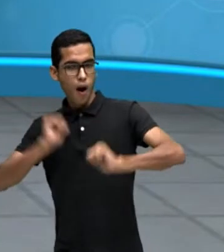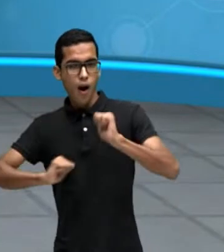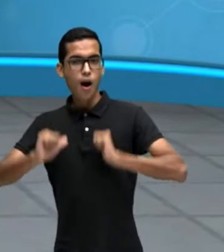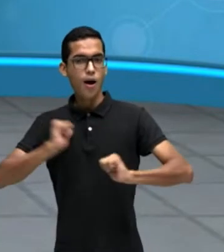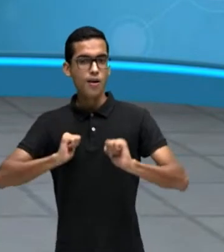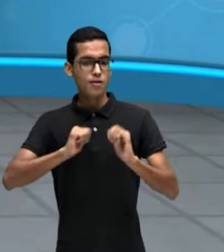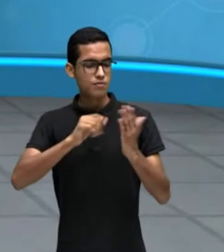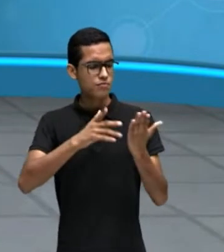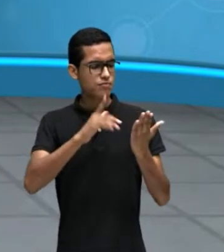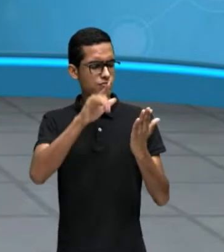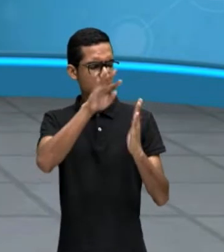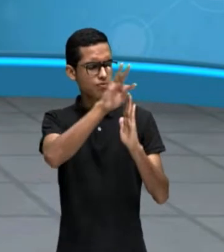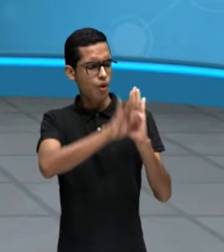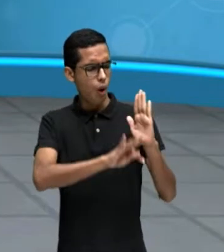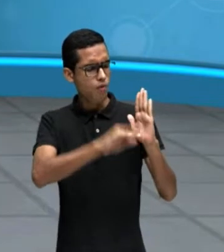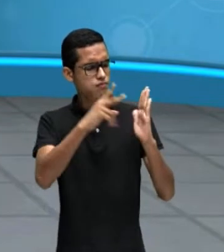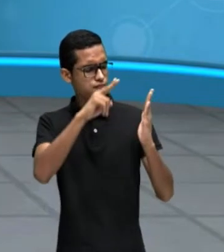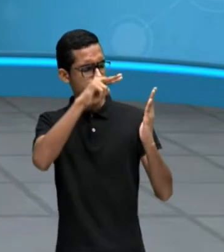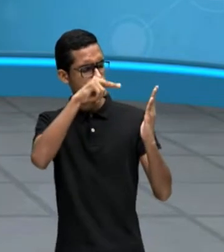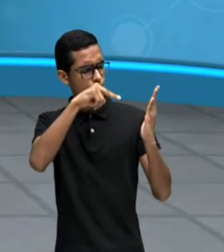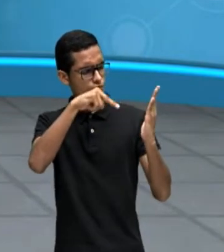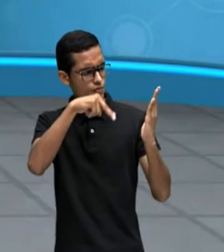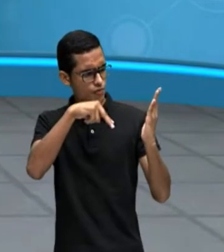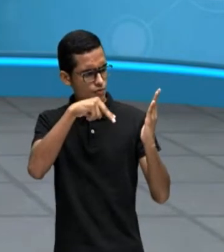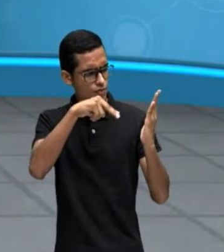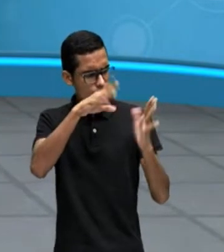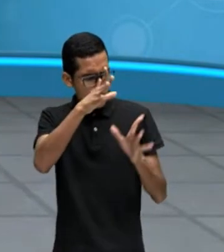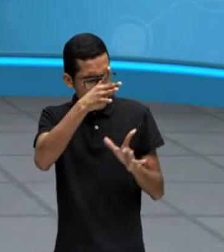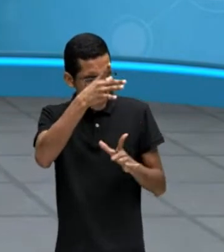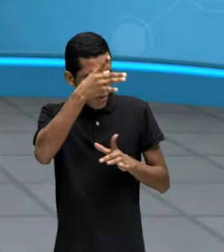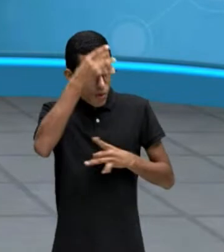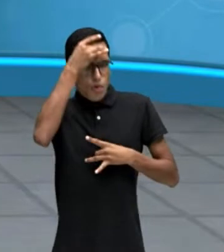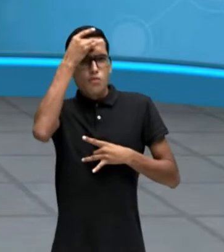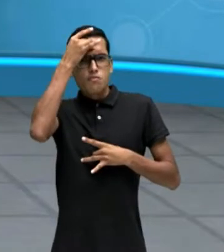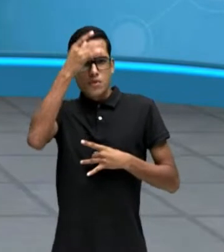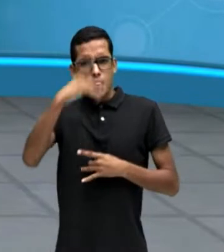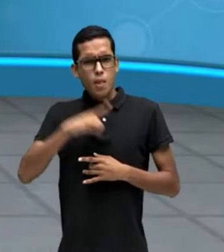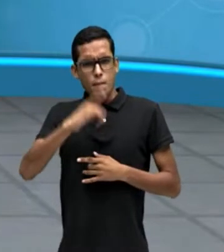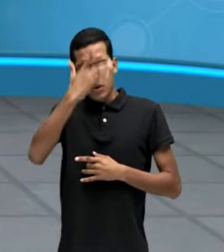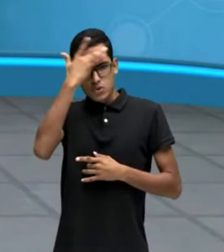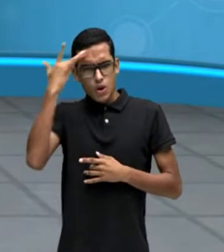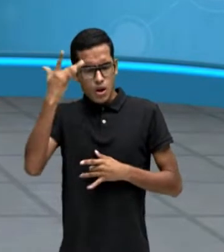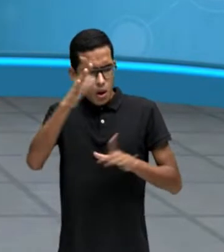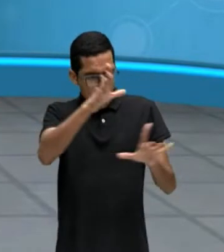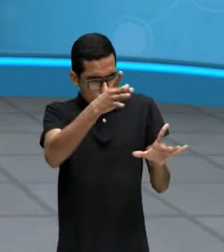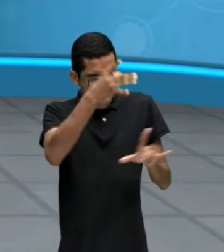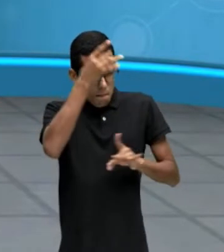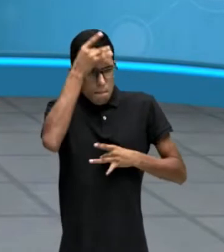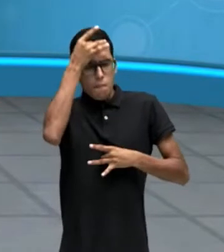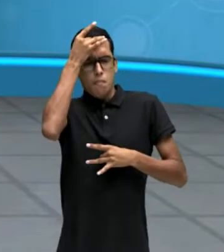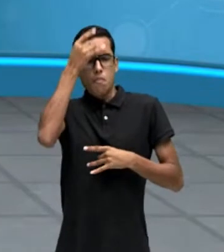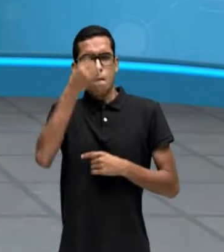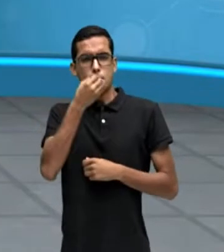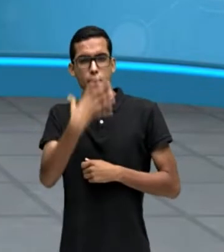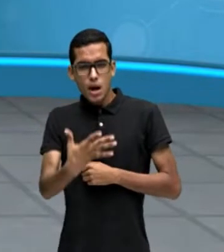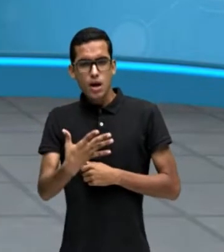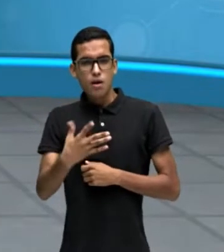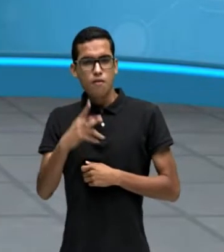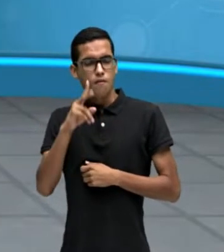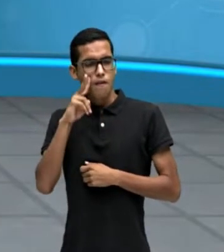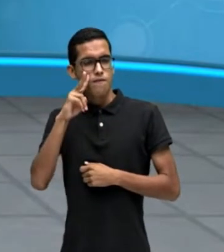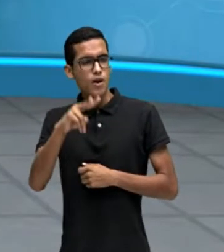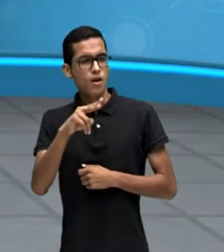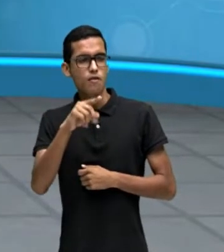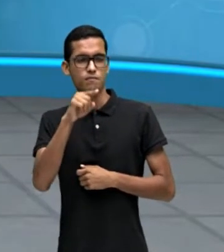ação. Tem alguns atores que eles parece que eles incorporam tão bem o personagem que às vezes a gente encontra na rua e fala, né?